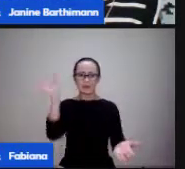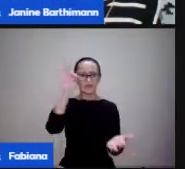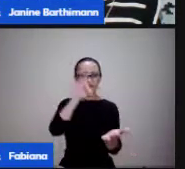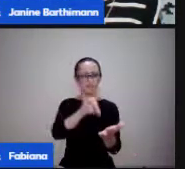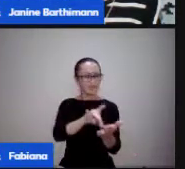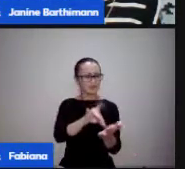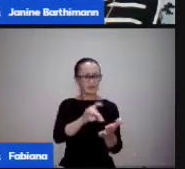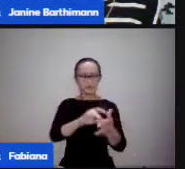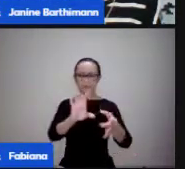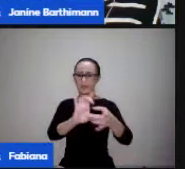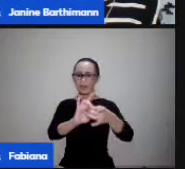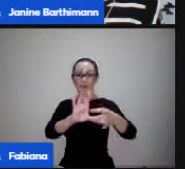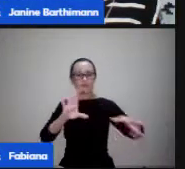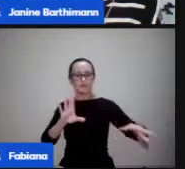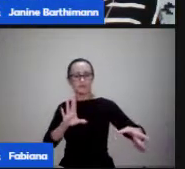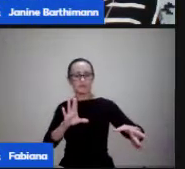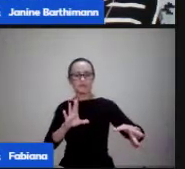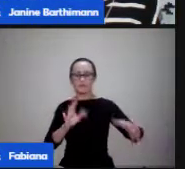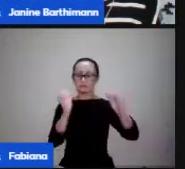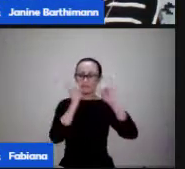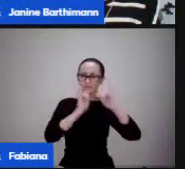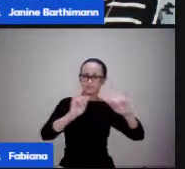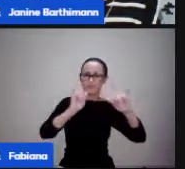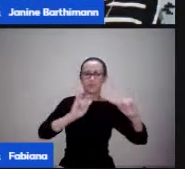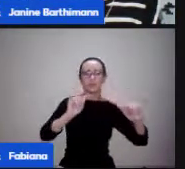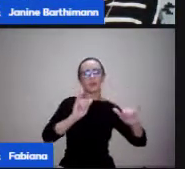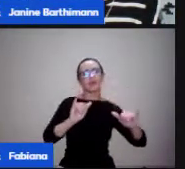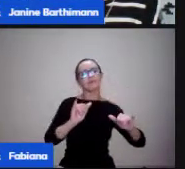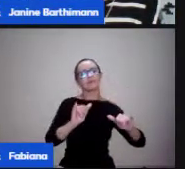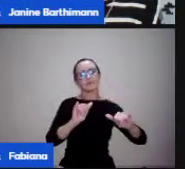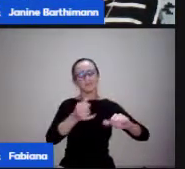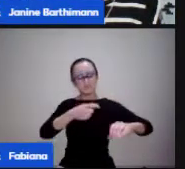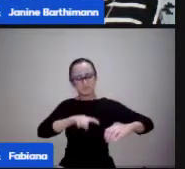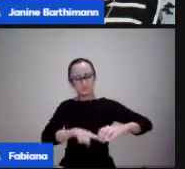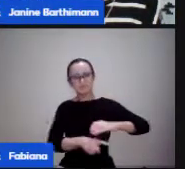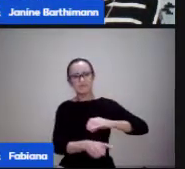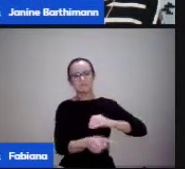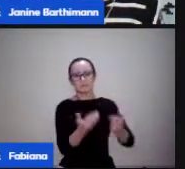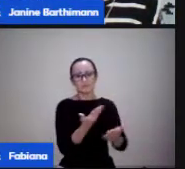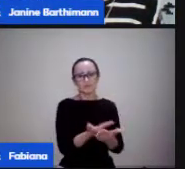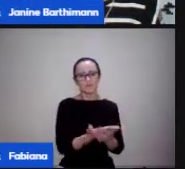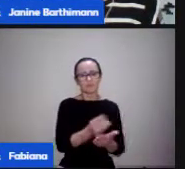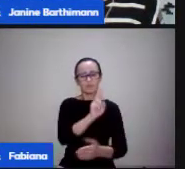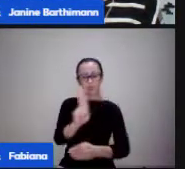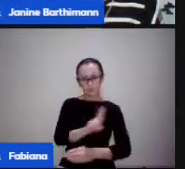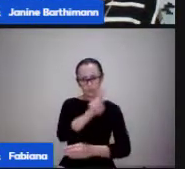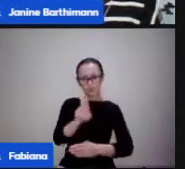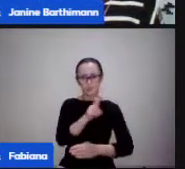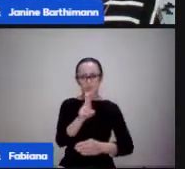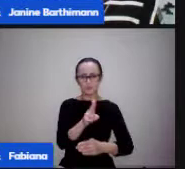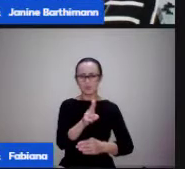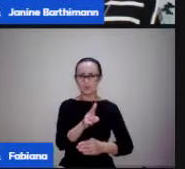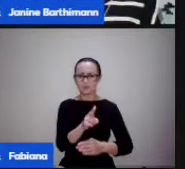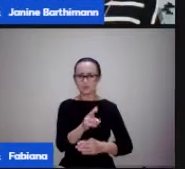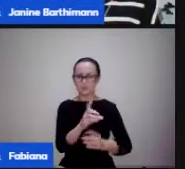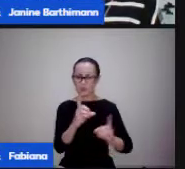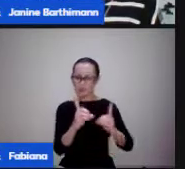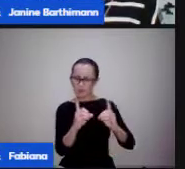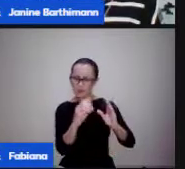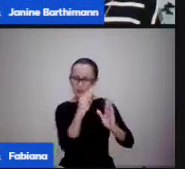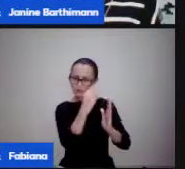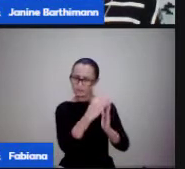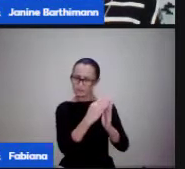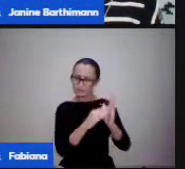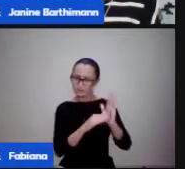independente e informada cientificamente, a partir do uso de uma sequência didática